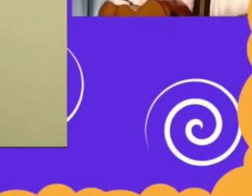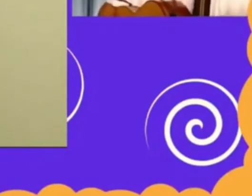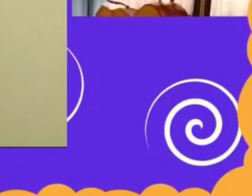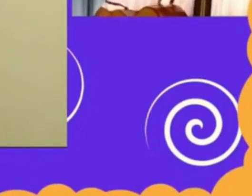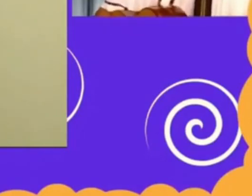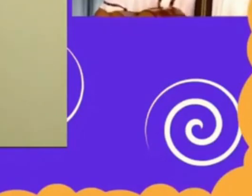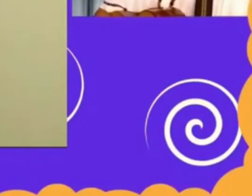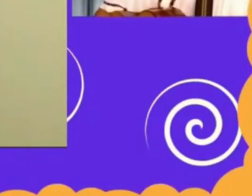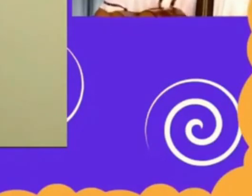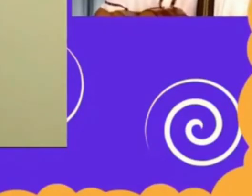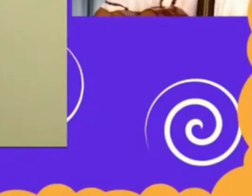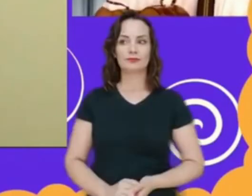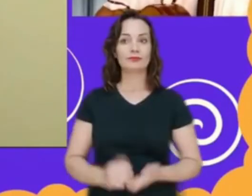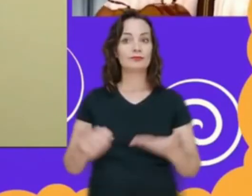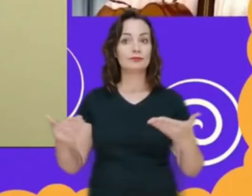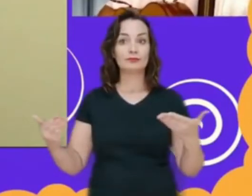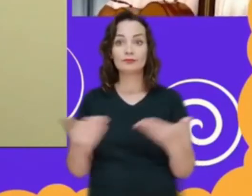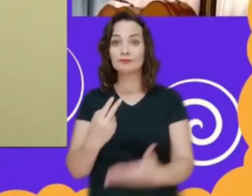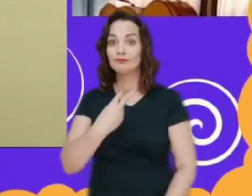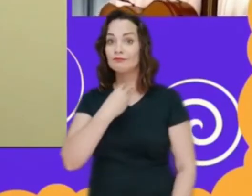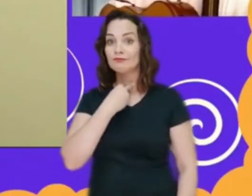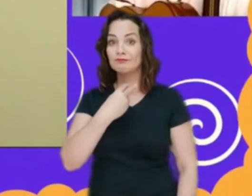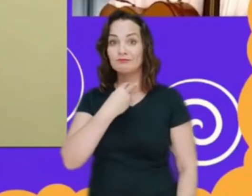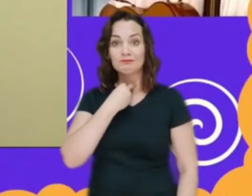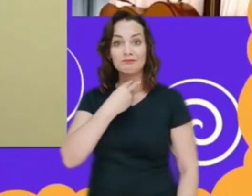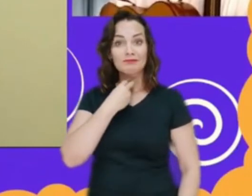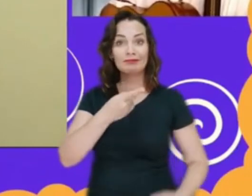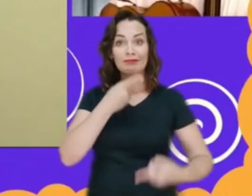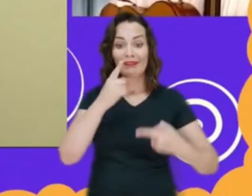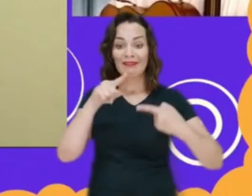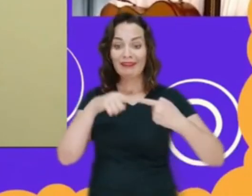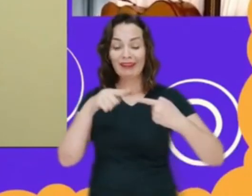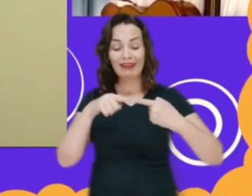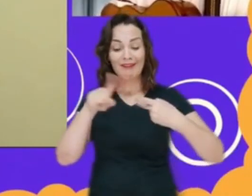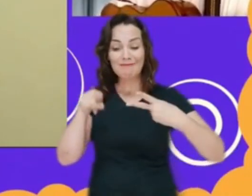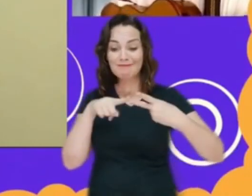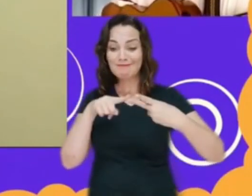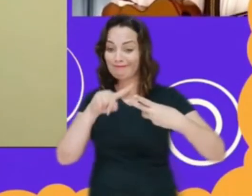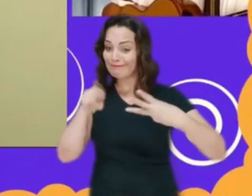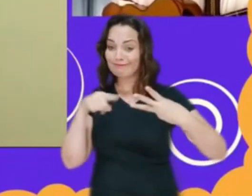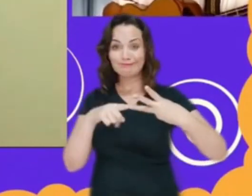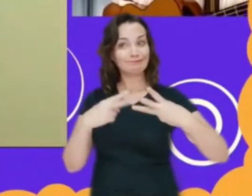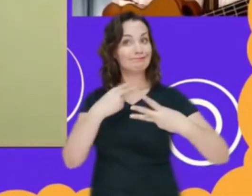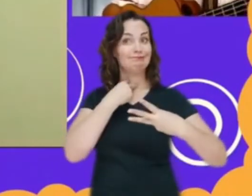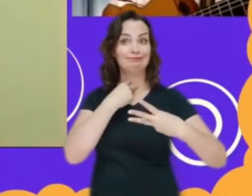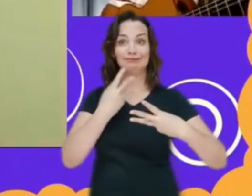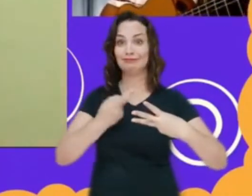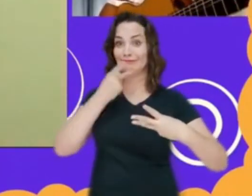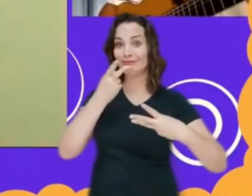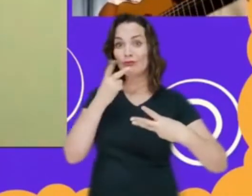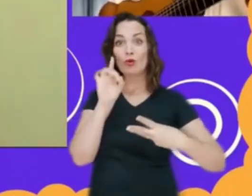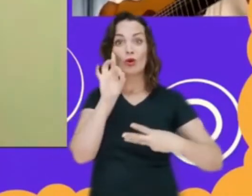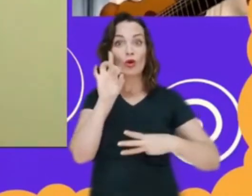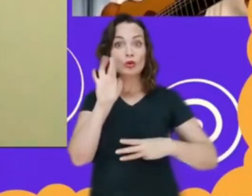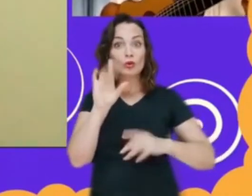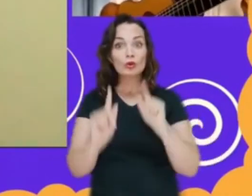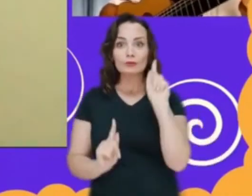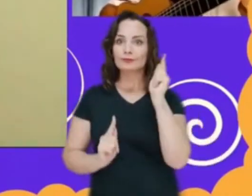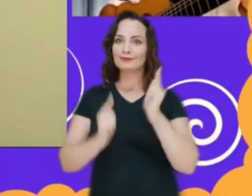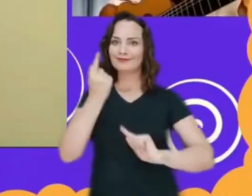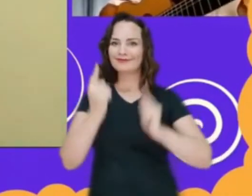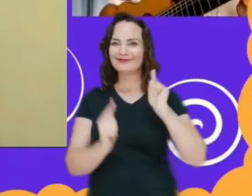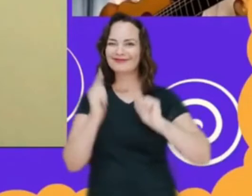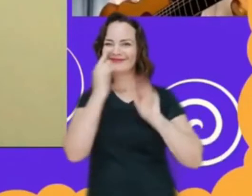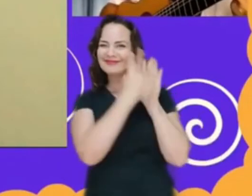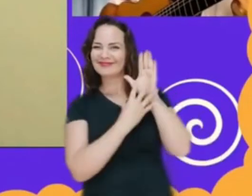ficou quentão Agora não pode falar nem a palavra Nem a segunda palavra Nem a terceira palavra Ok? Então